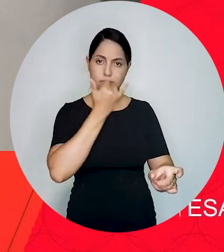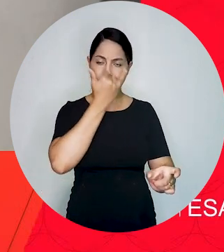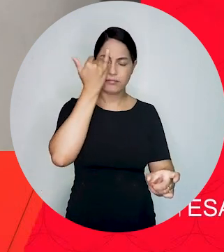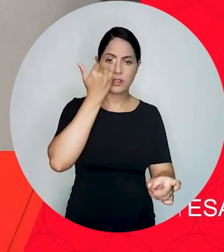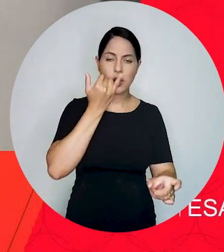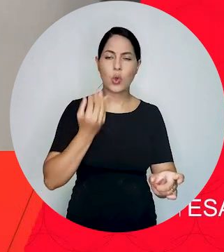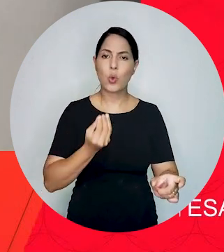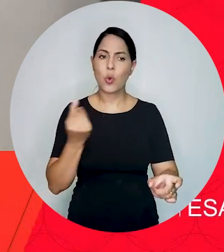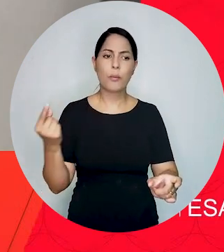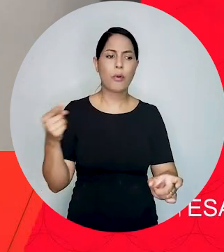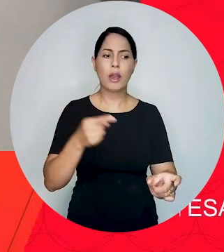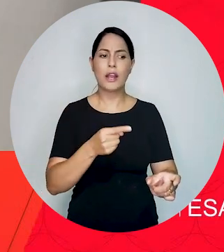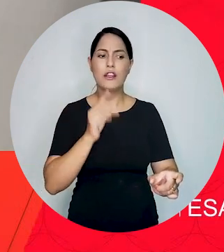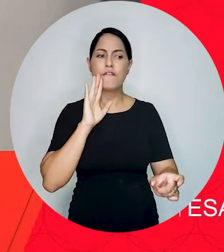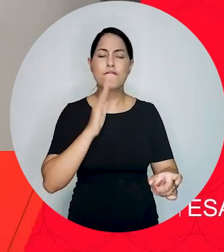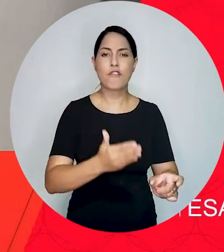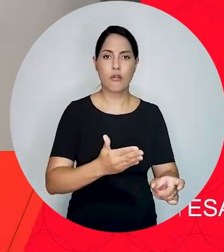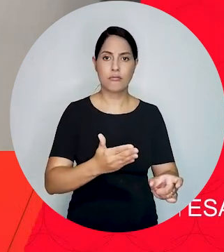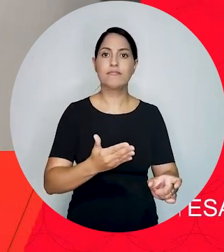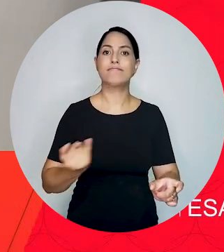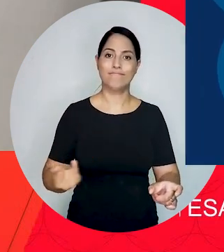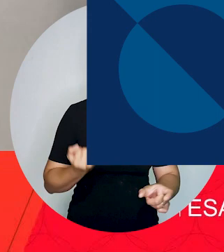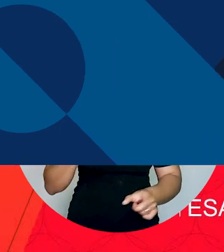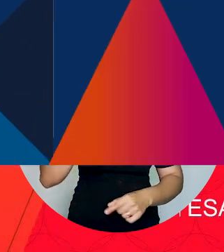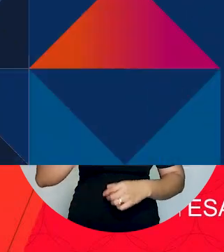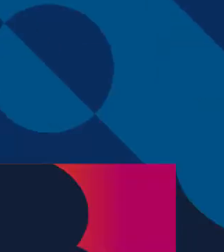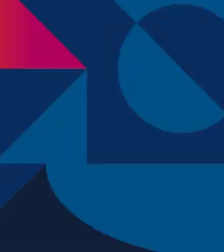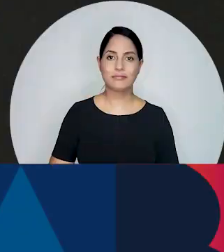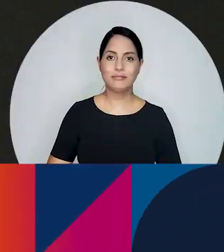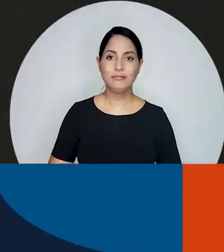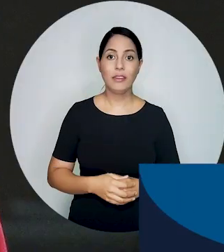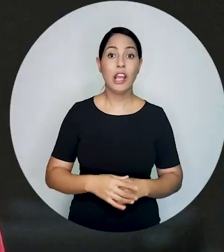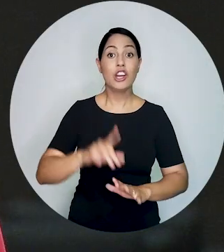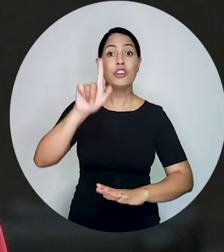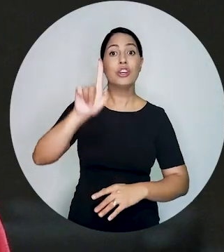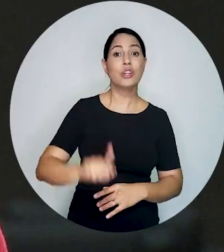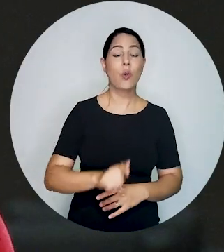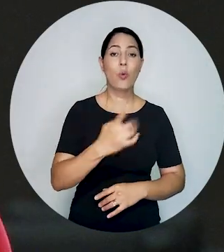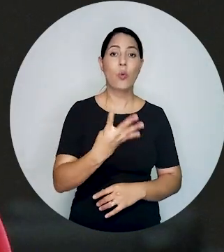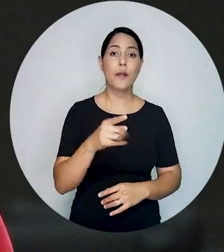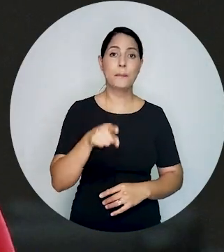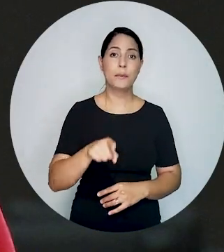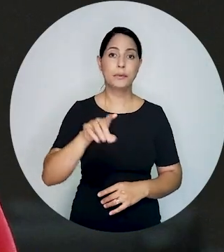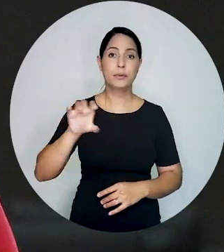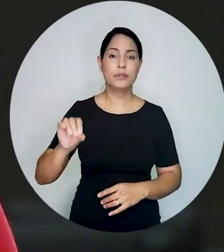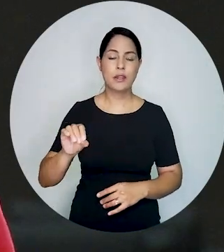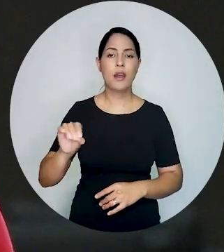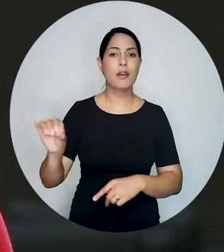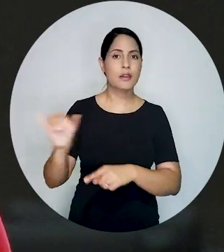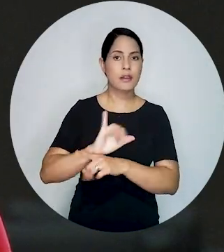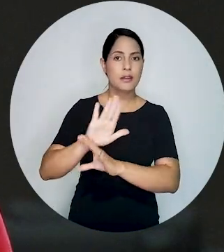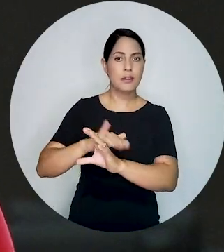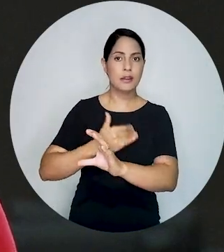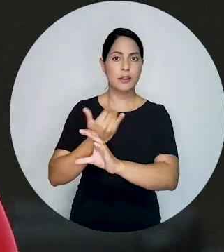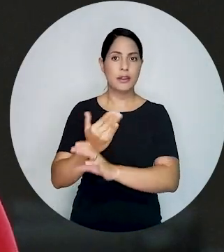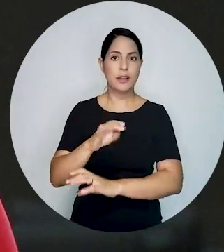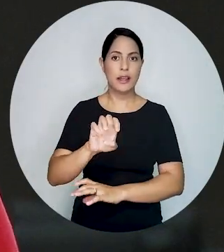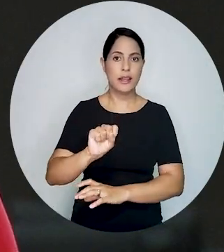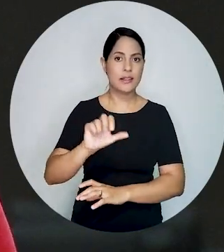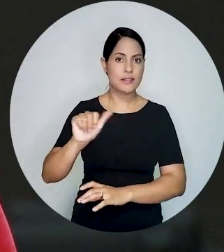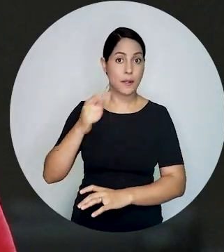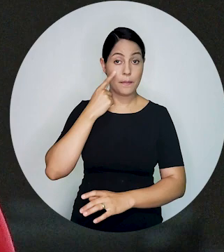levar em consideração a questão da centralidade da pessoa atingida. A temática voltada à gestão jurídica